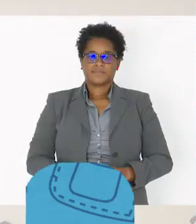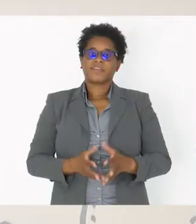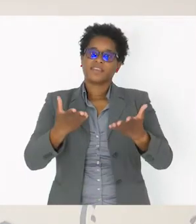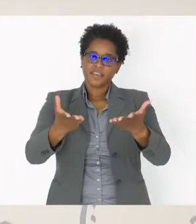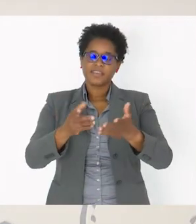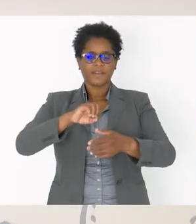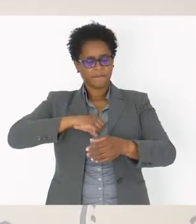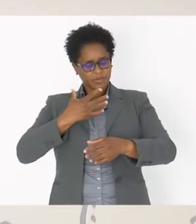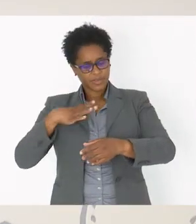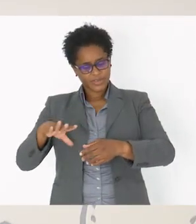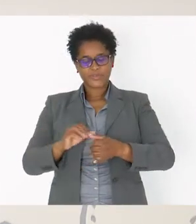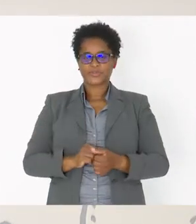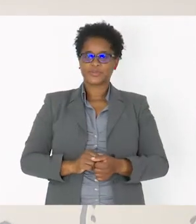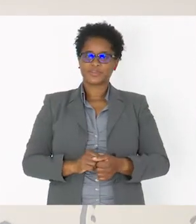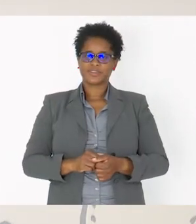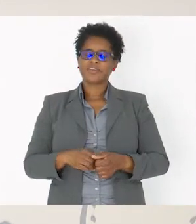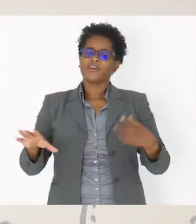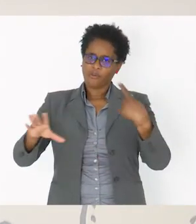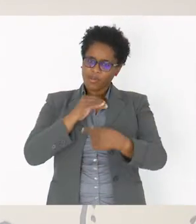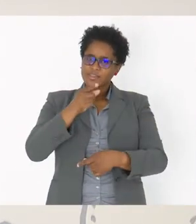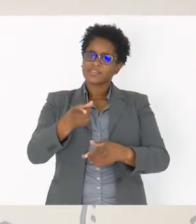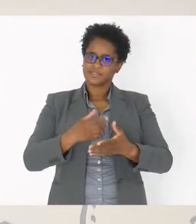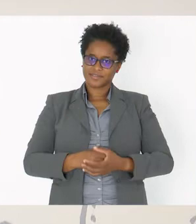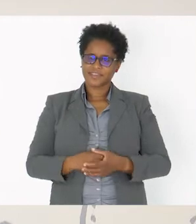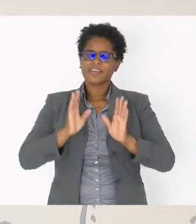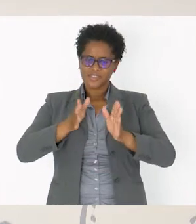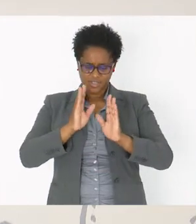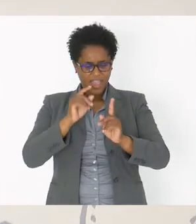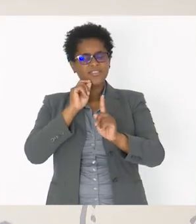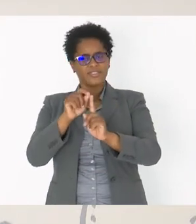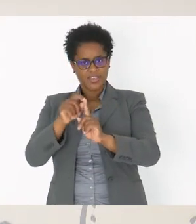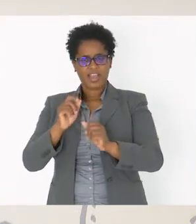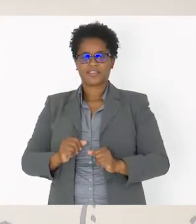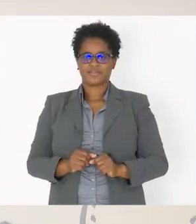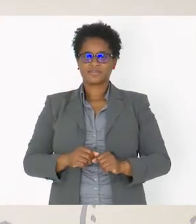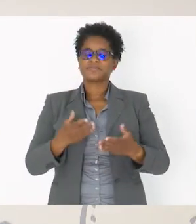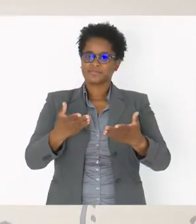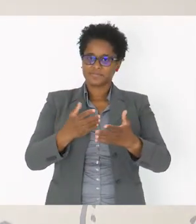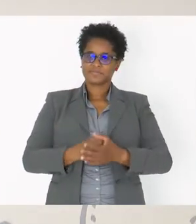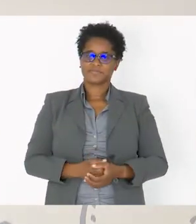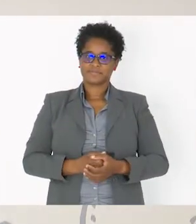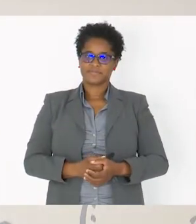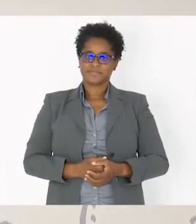E aí, meus queridos, conseguiram? Já identificaram